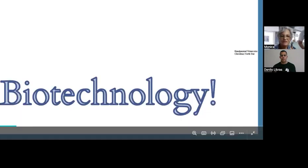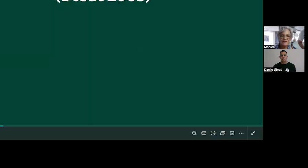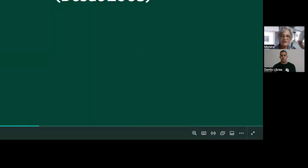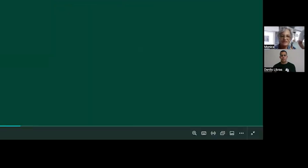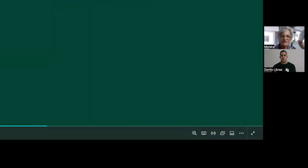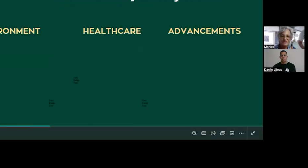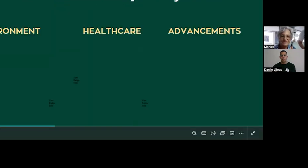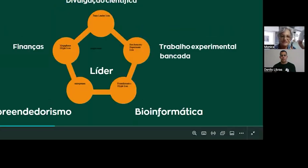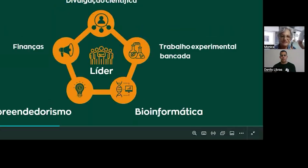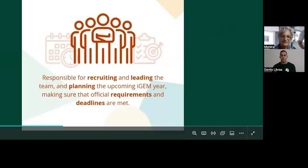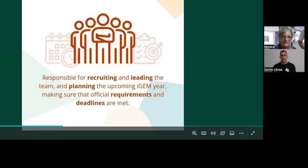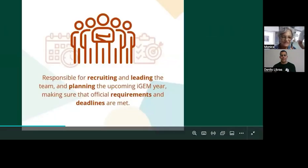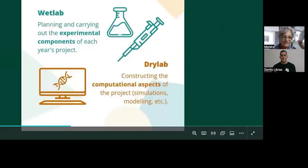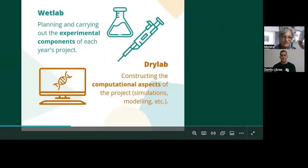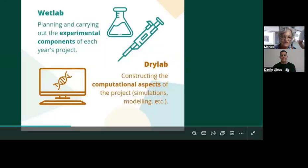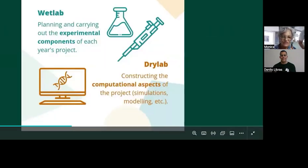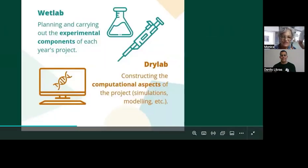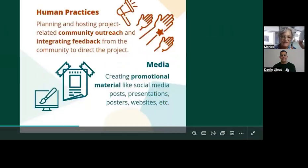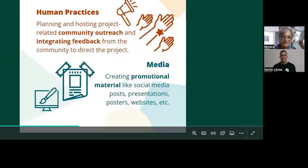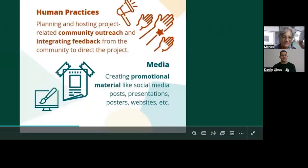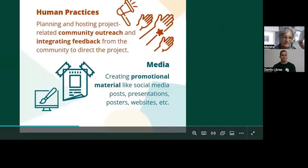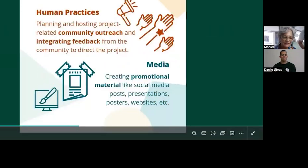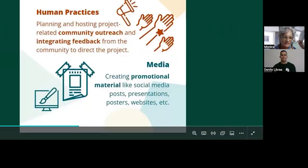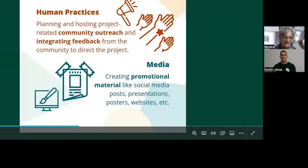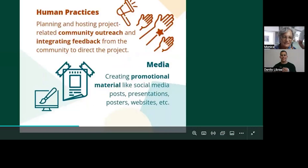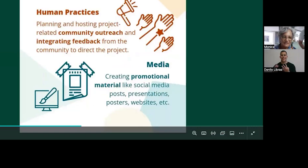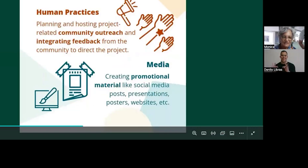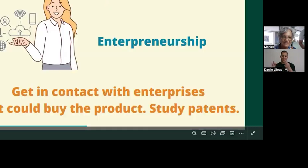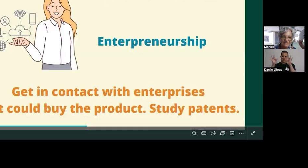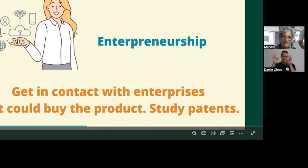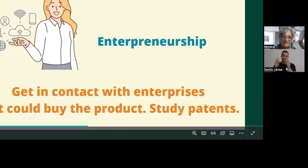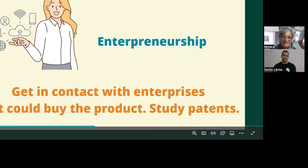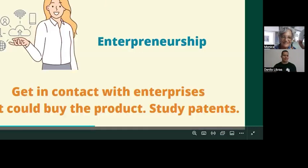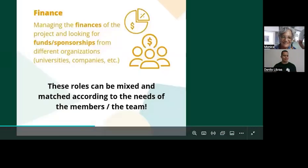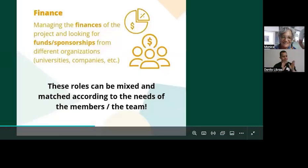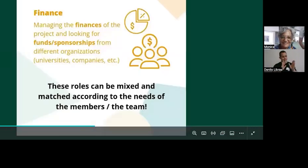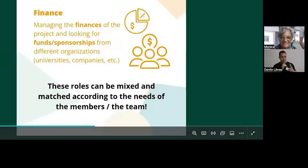Já vai. Essas tecnologias... Sem problema.